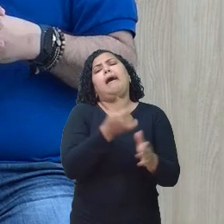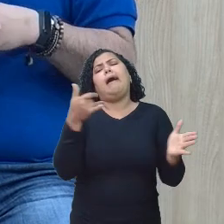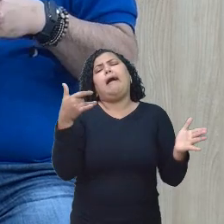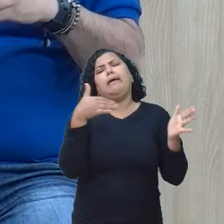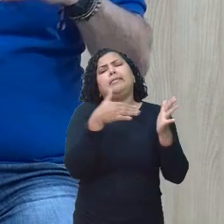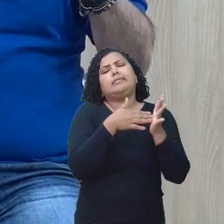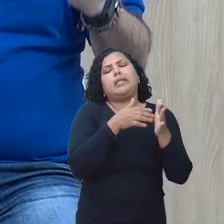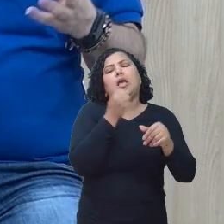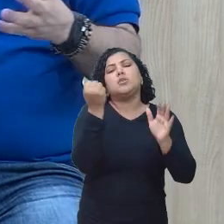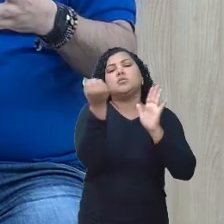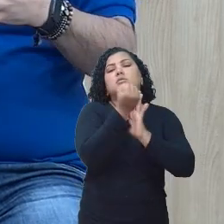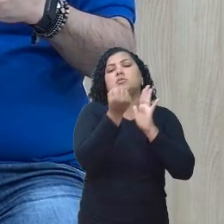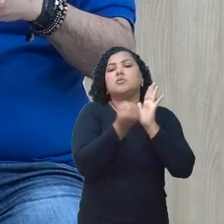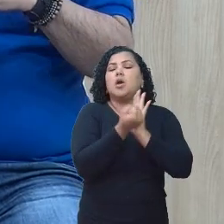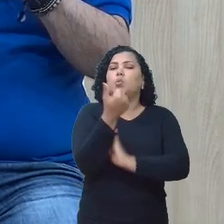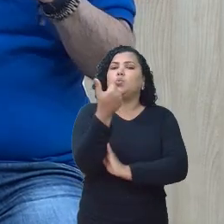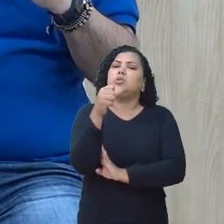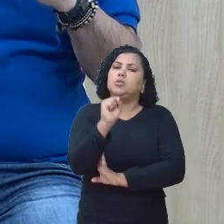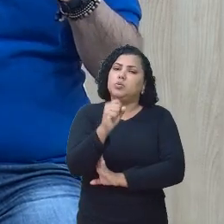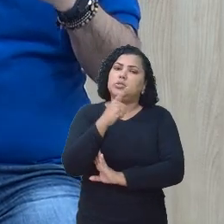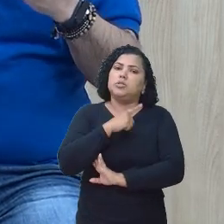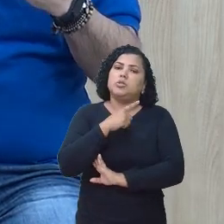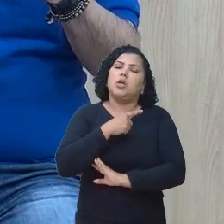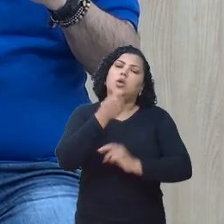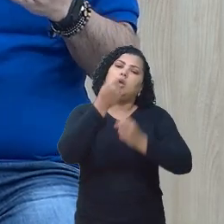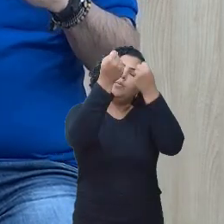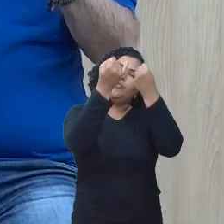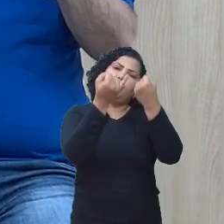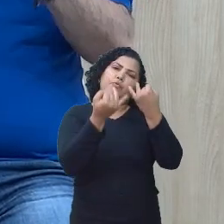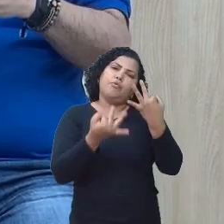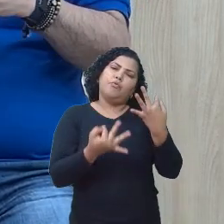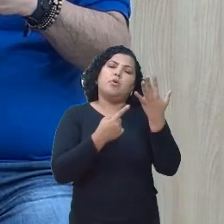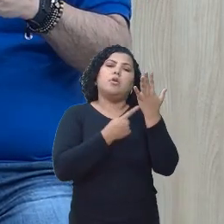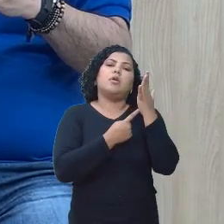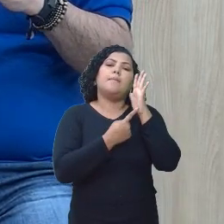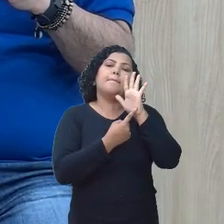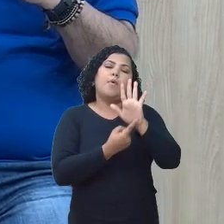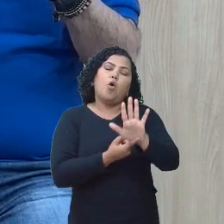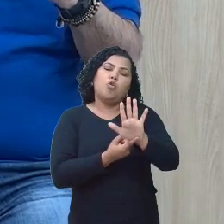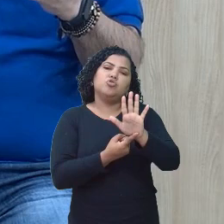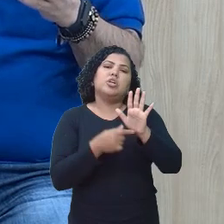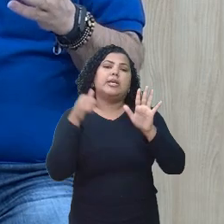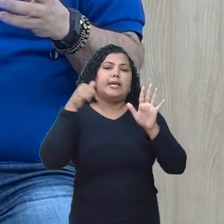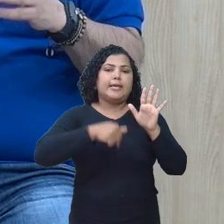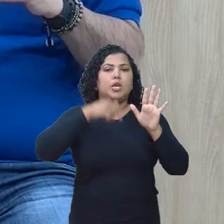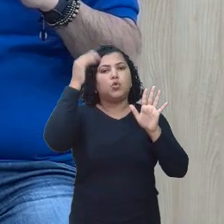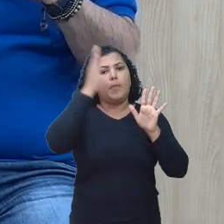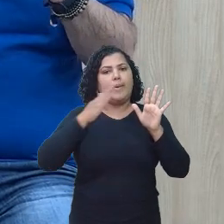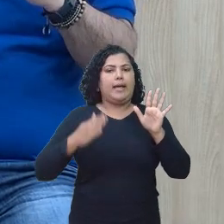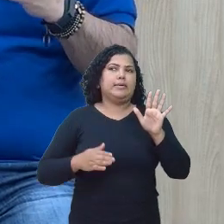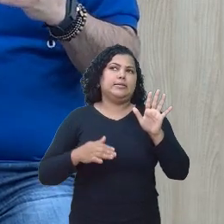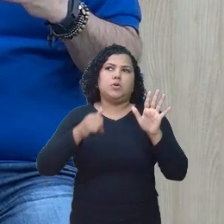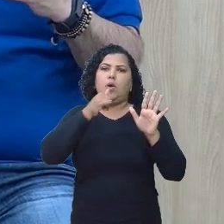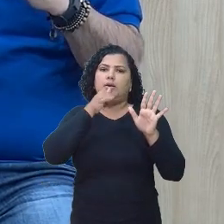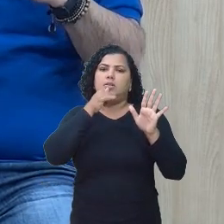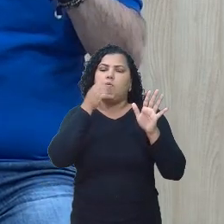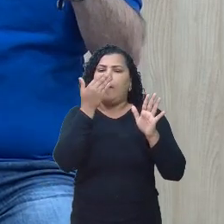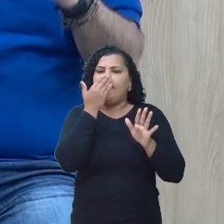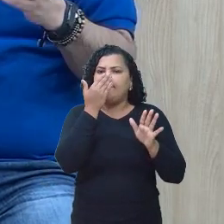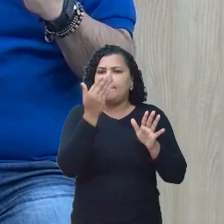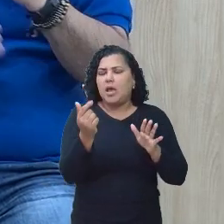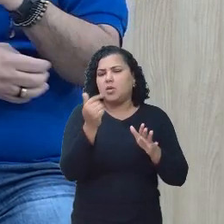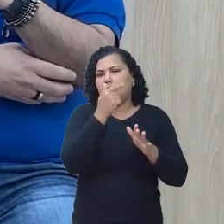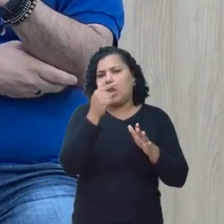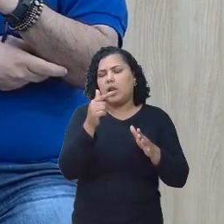Então, existem relatos, né, que apontam que no norte, né, do país, principalmente na região próxima, as